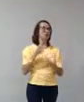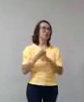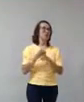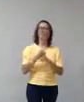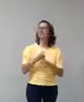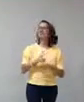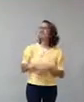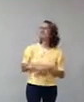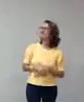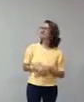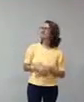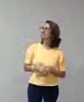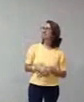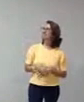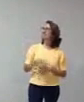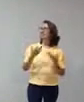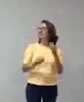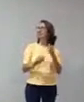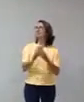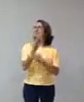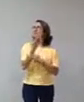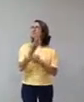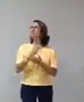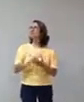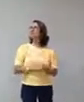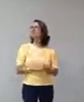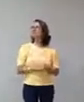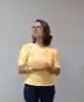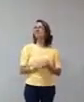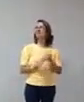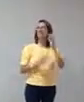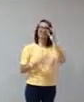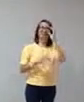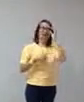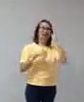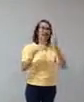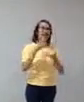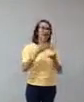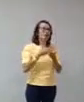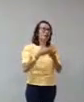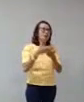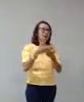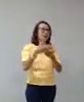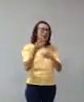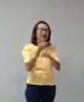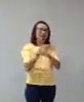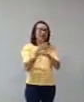E aí, então, surgiu, eu comecei a reunir imagens e obras de arte,